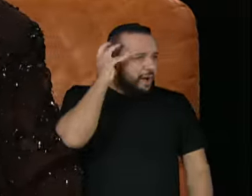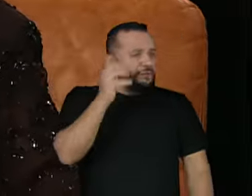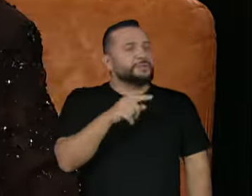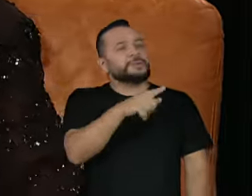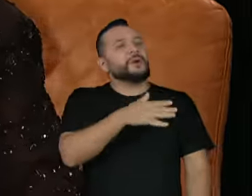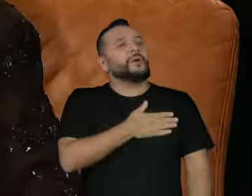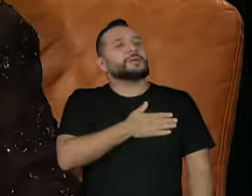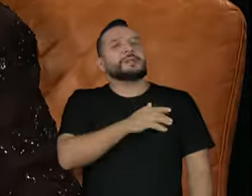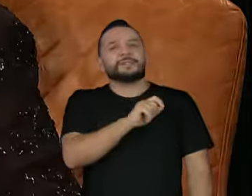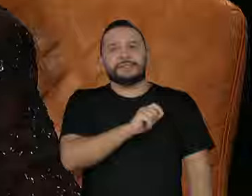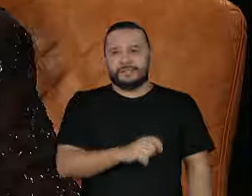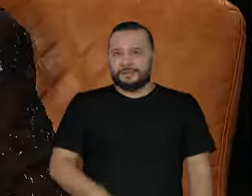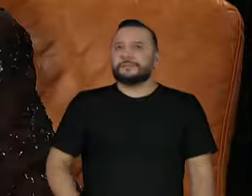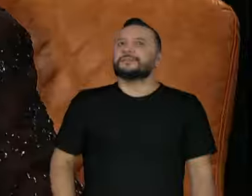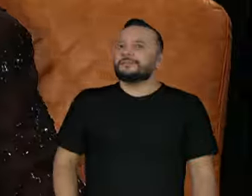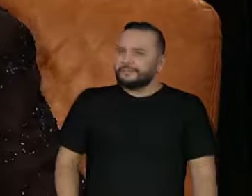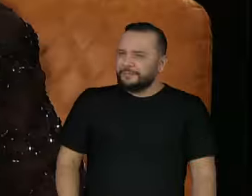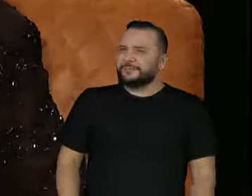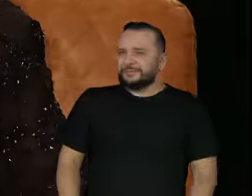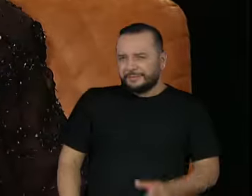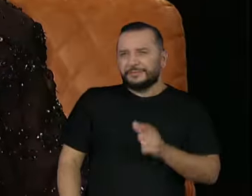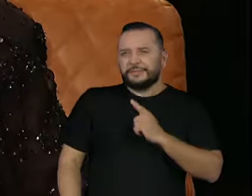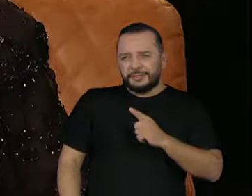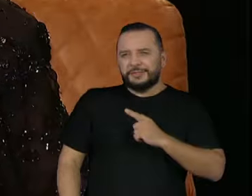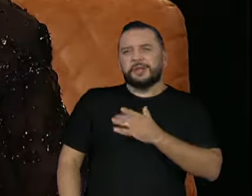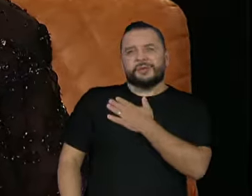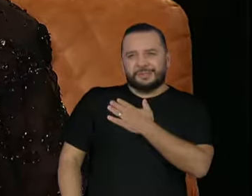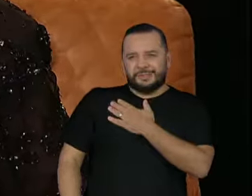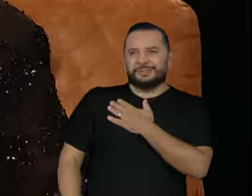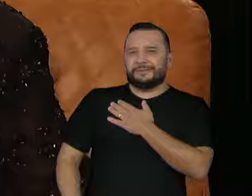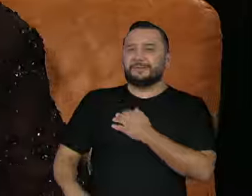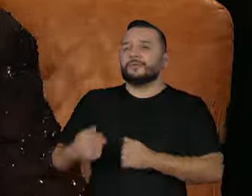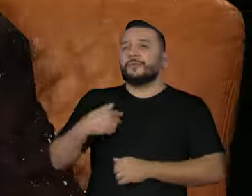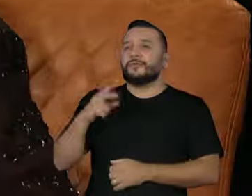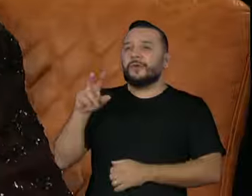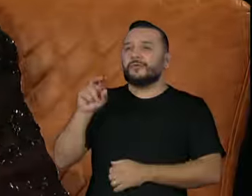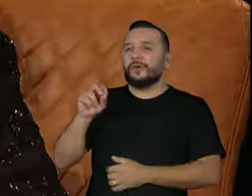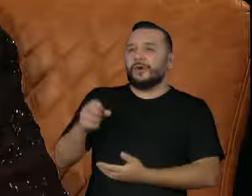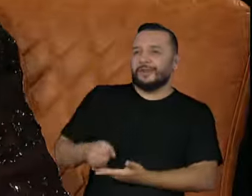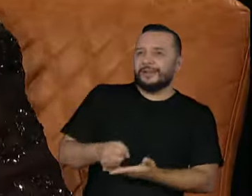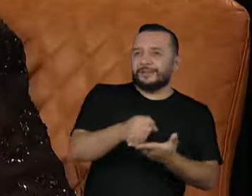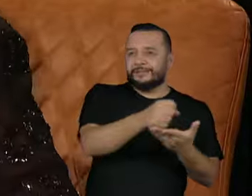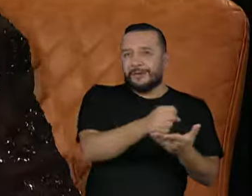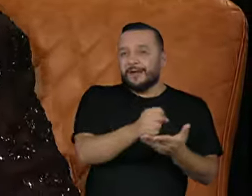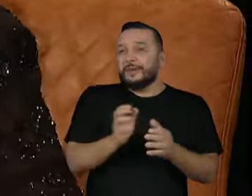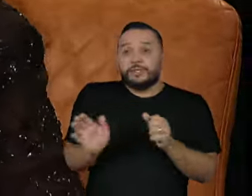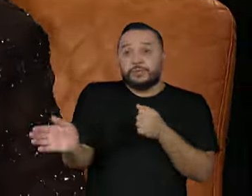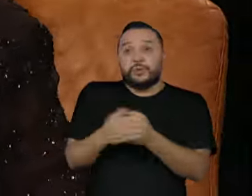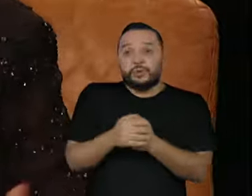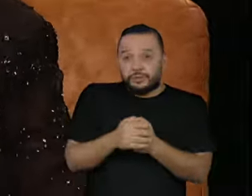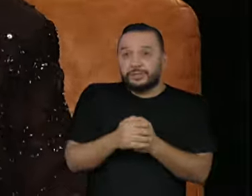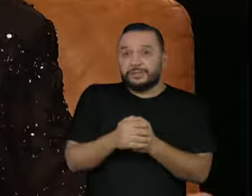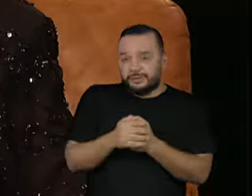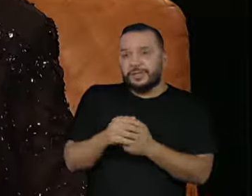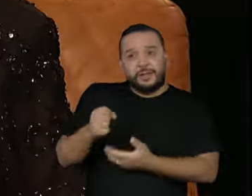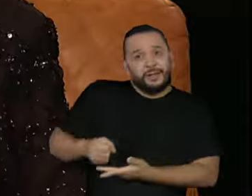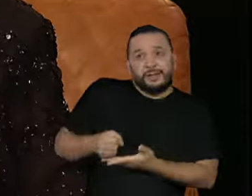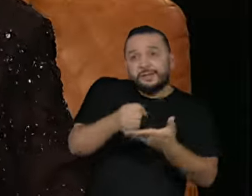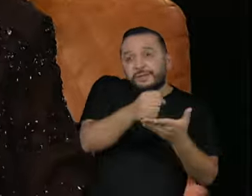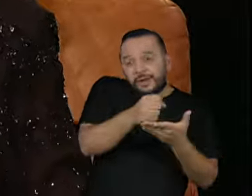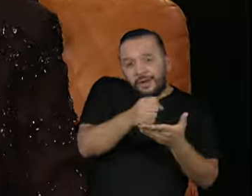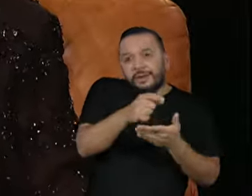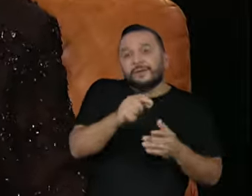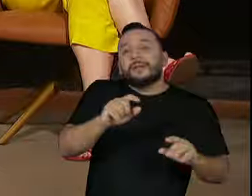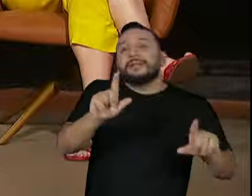sim. Você sabe que a minha avó começou assim, ela me levando no programa infantil escondida. E a gente, né, claro,